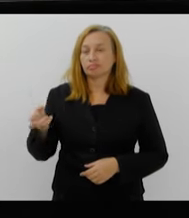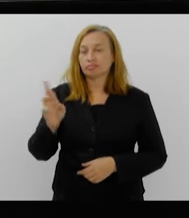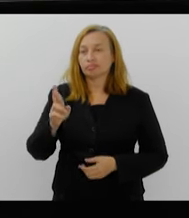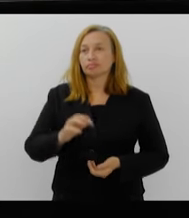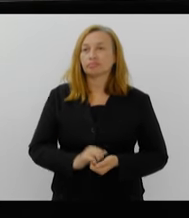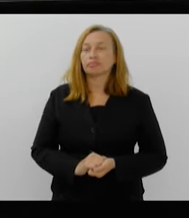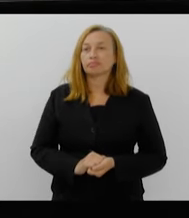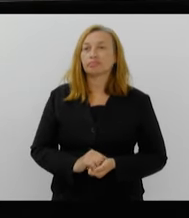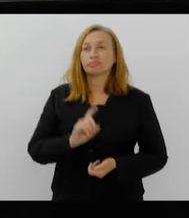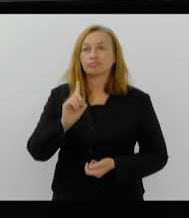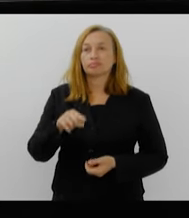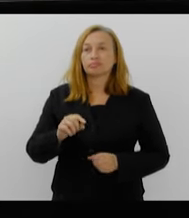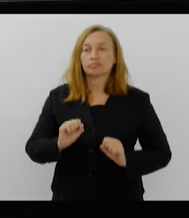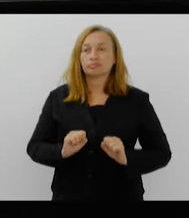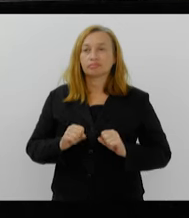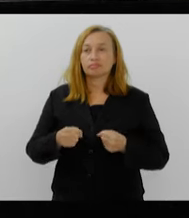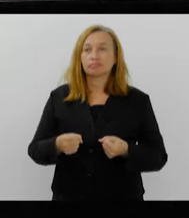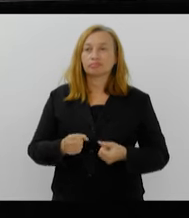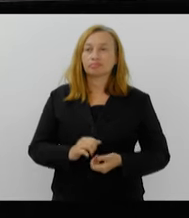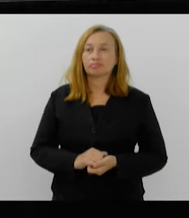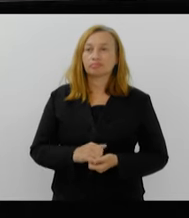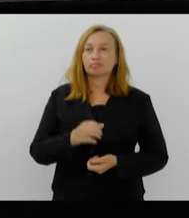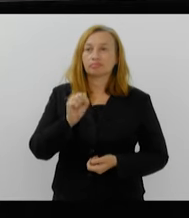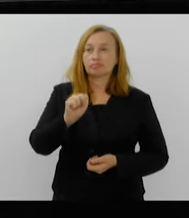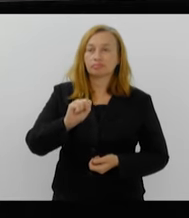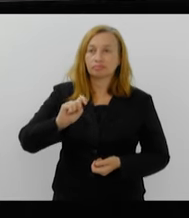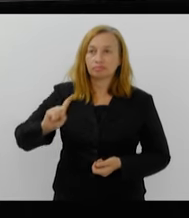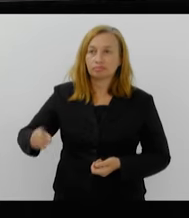É um empenho de apenas